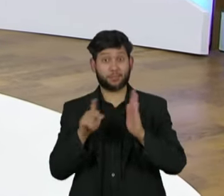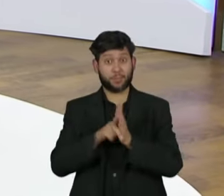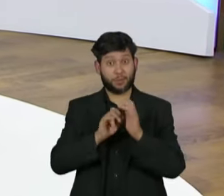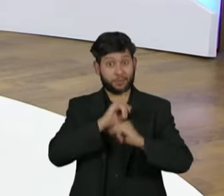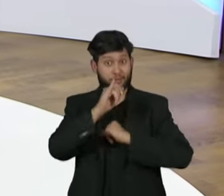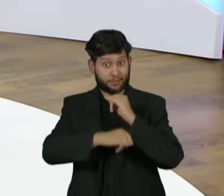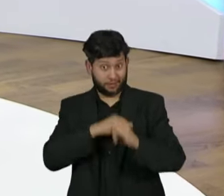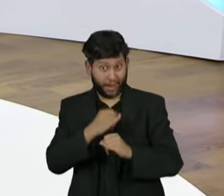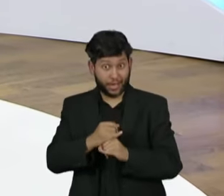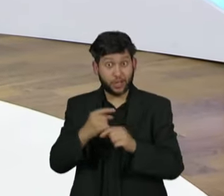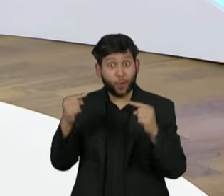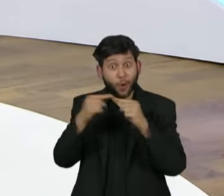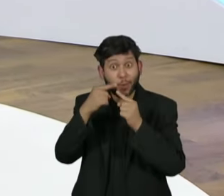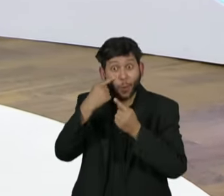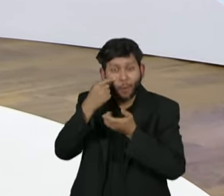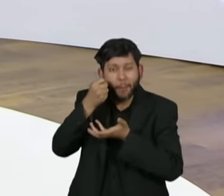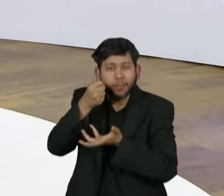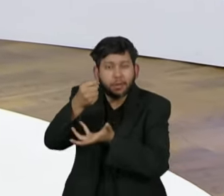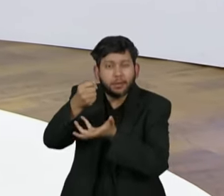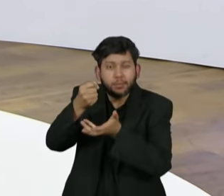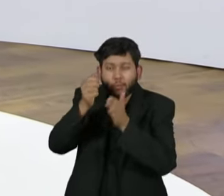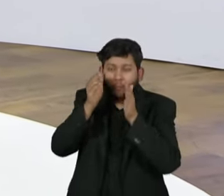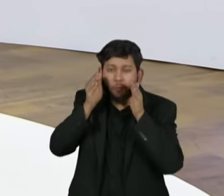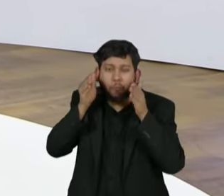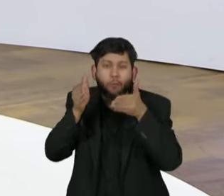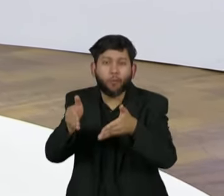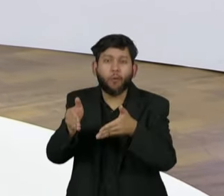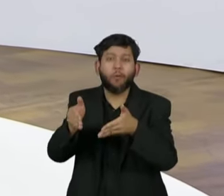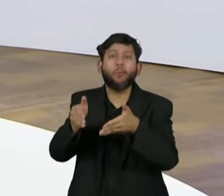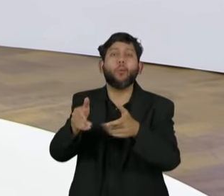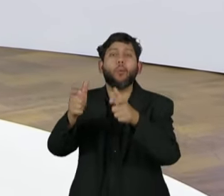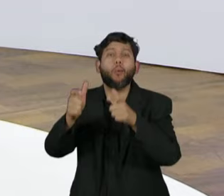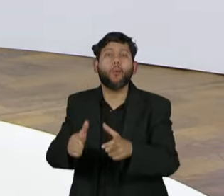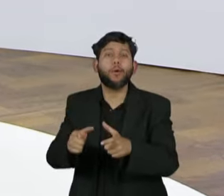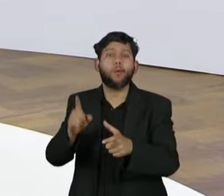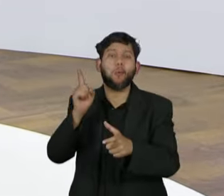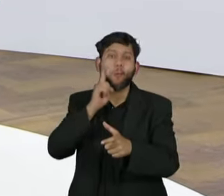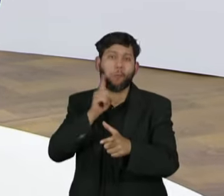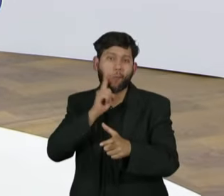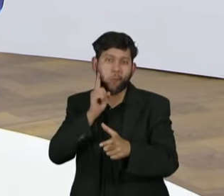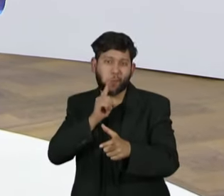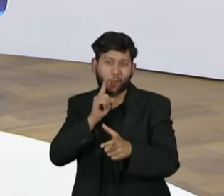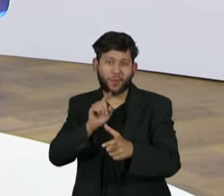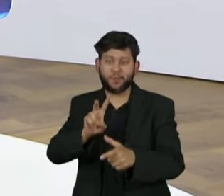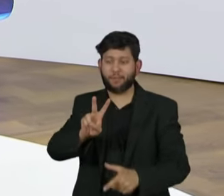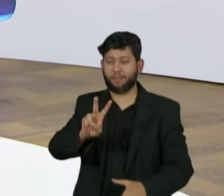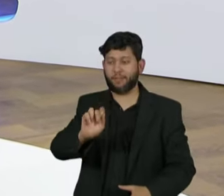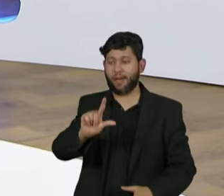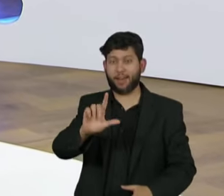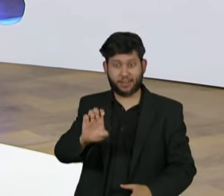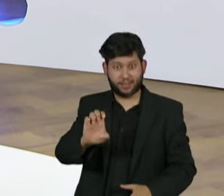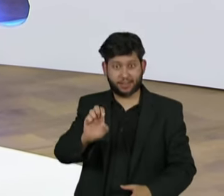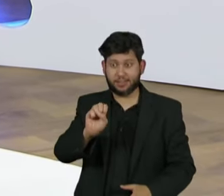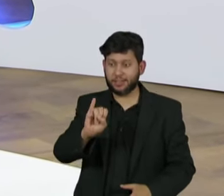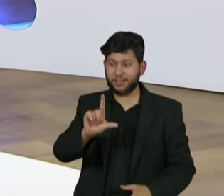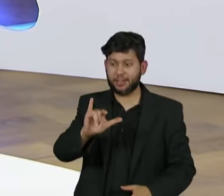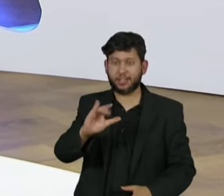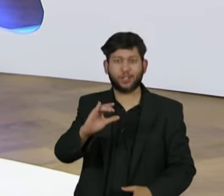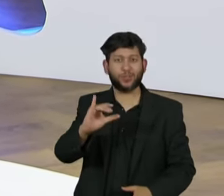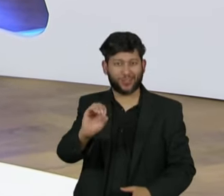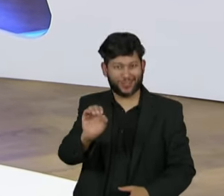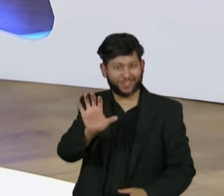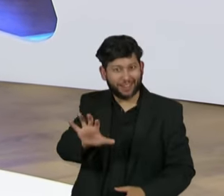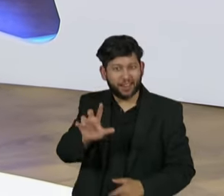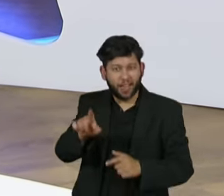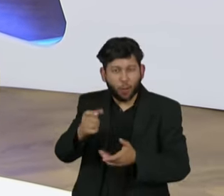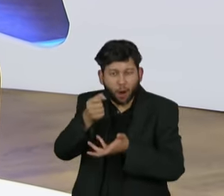tipo de capitalismo centrado numa região muito pequena dos Estados Unidos que é o circo valem é um capitalismo que pensa globalmente é um capitalismo